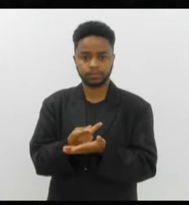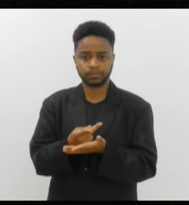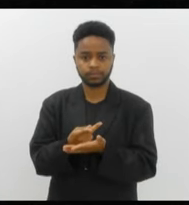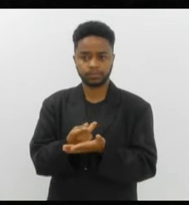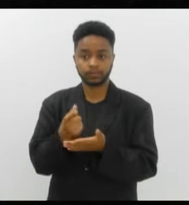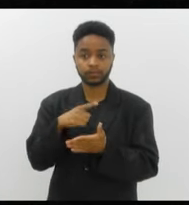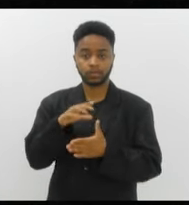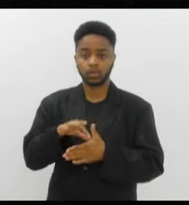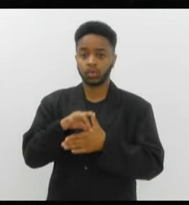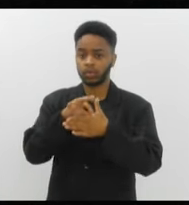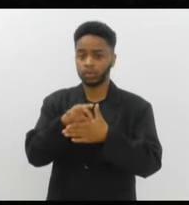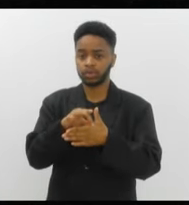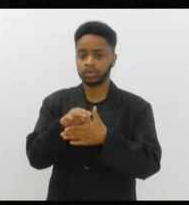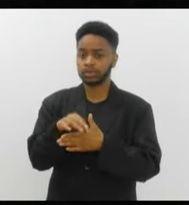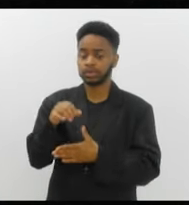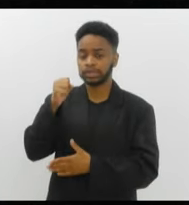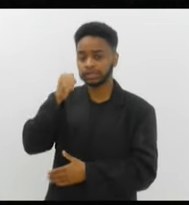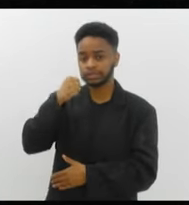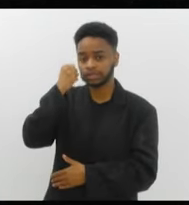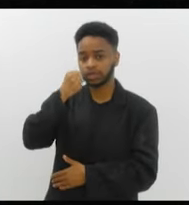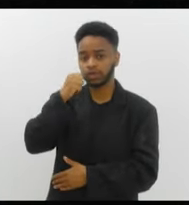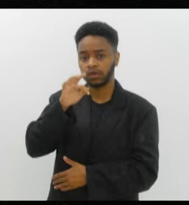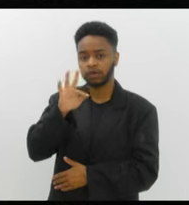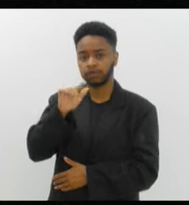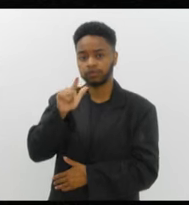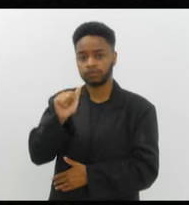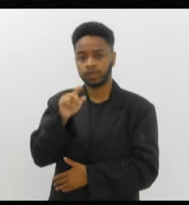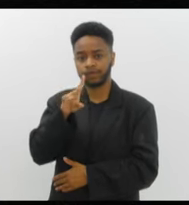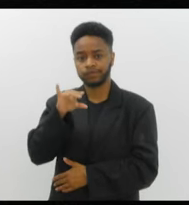liderados pela figura do nosso senador Flávio Bolsonaro,